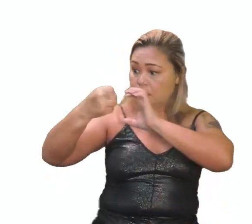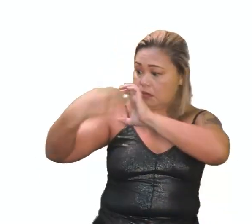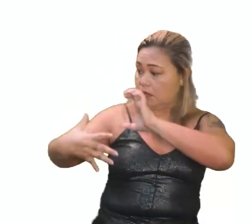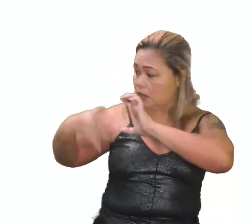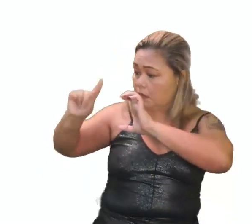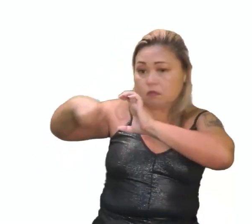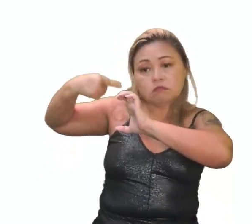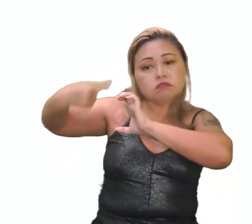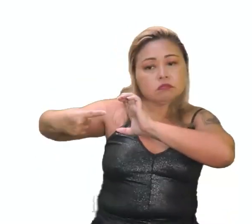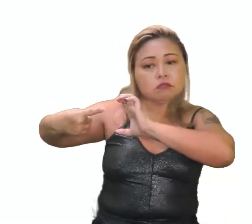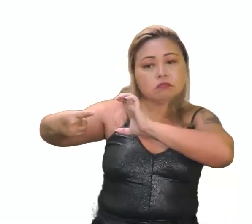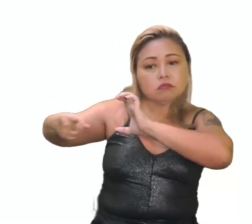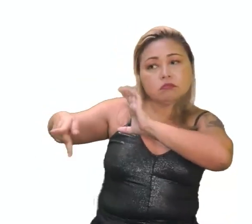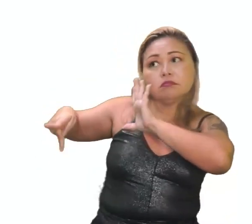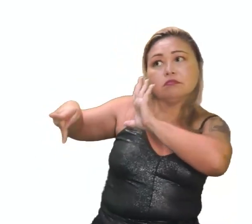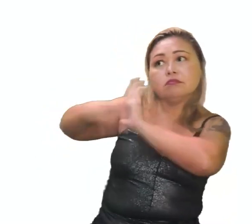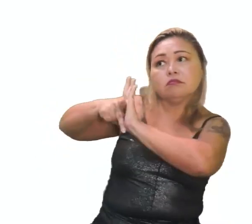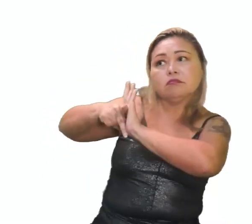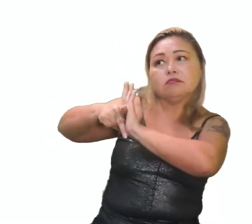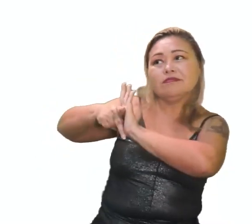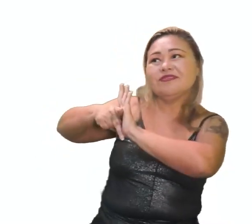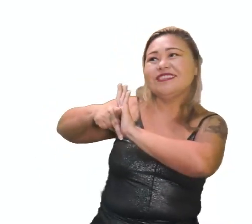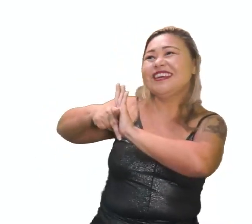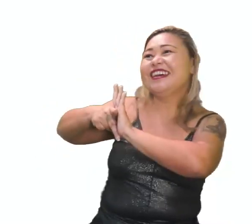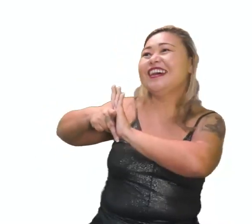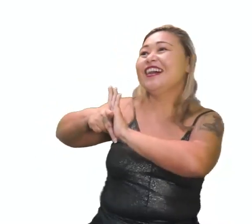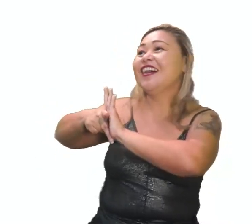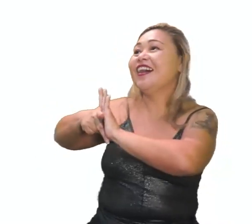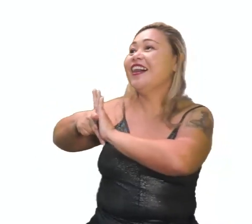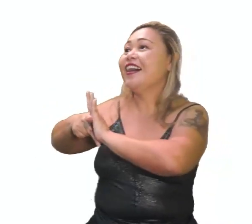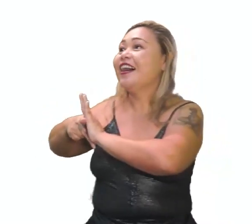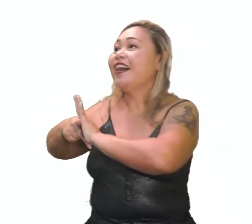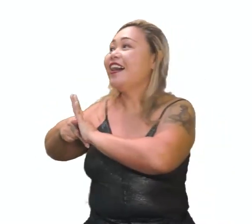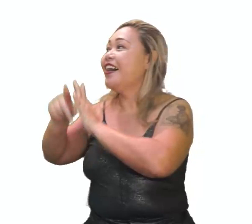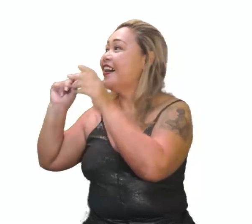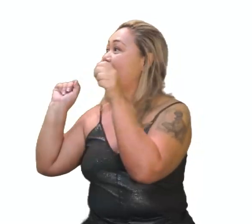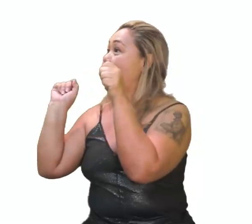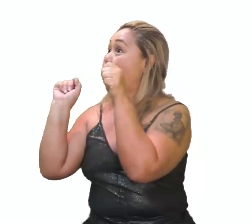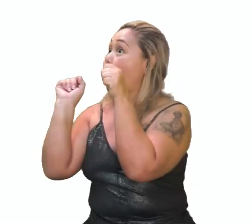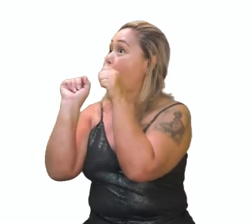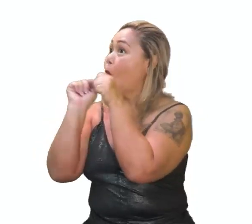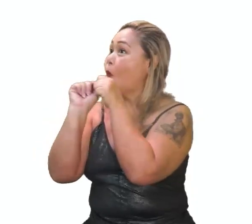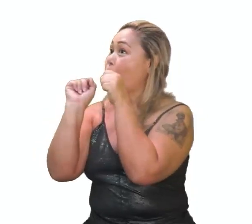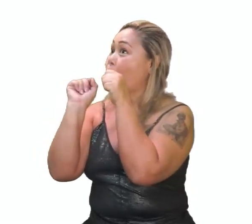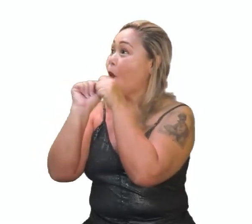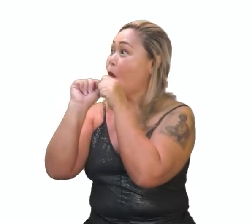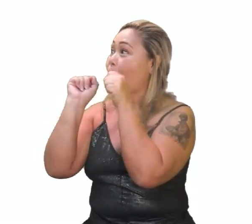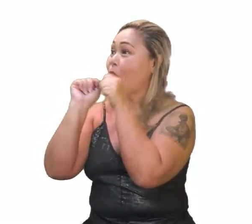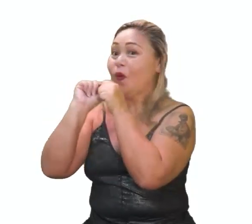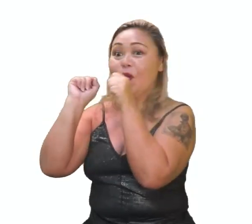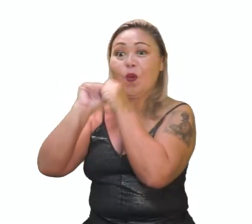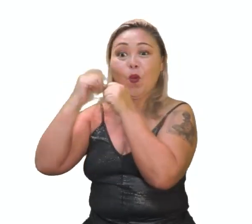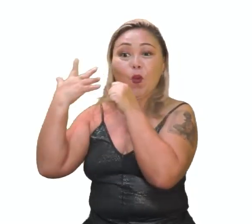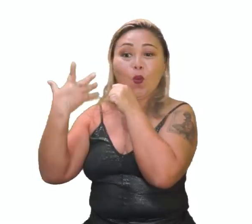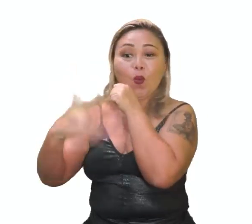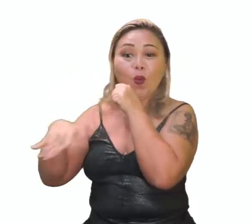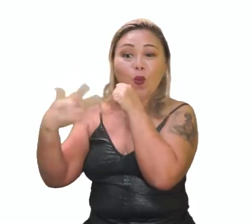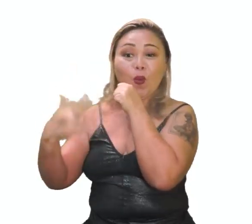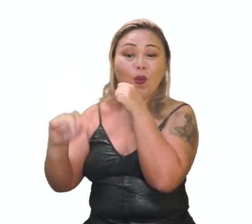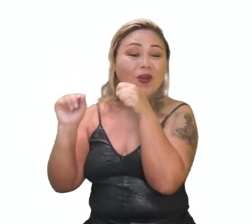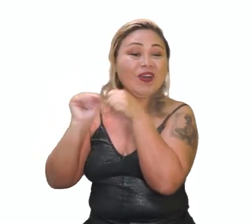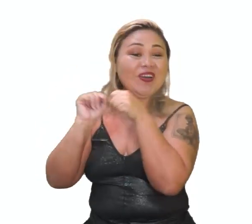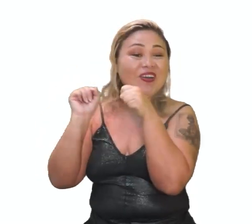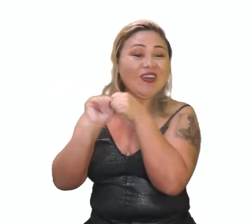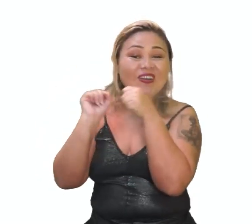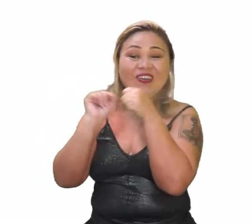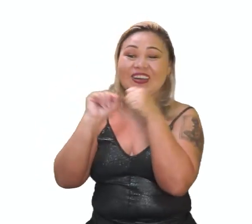características adquiridas por eventuais esforços passem por... Nossa! Passem